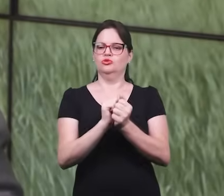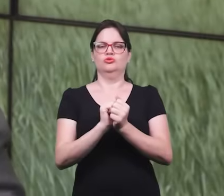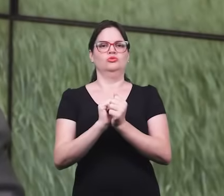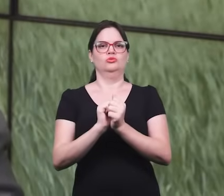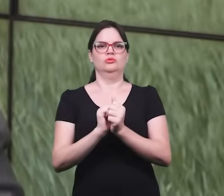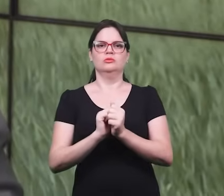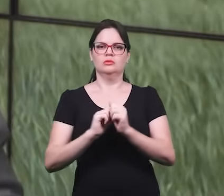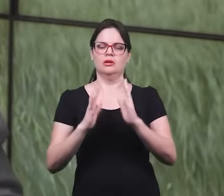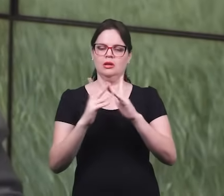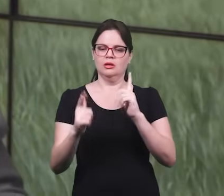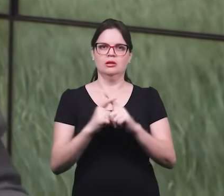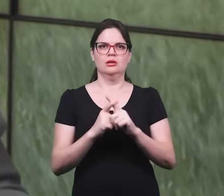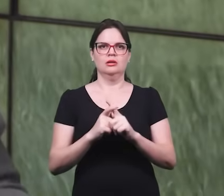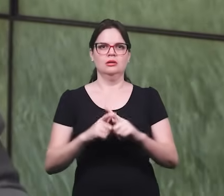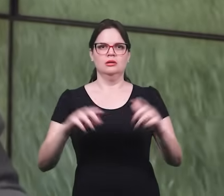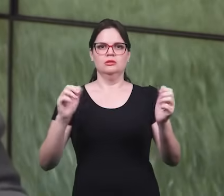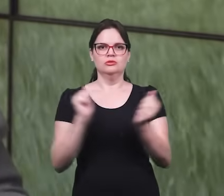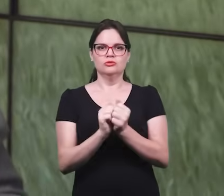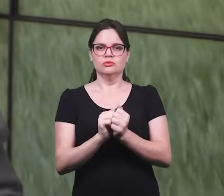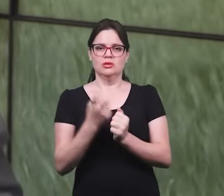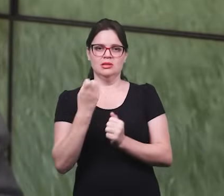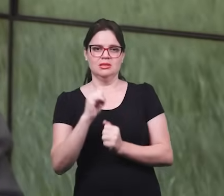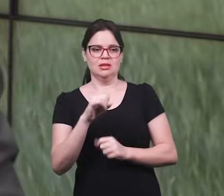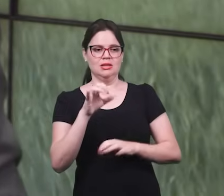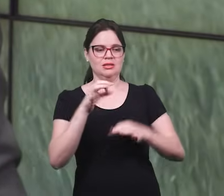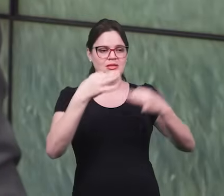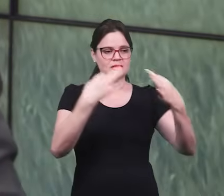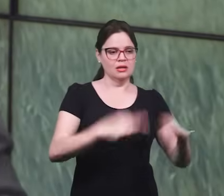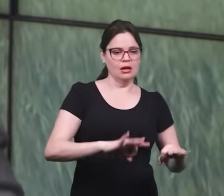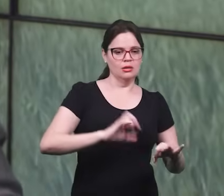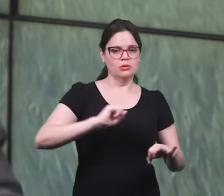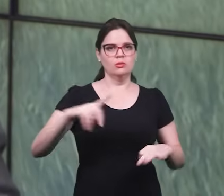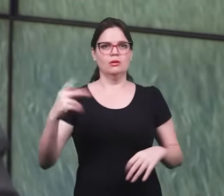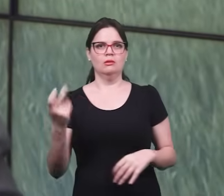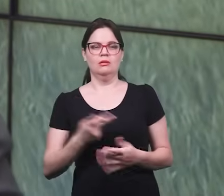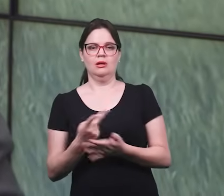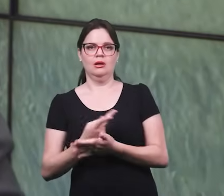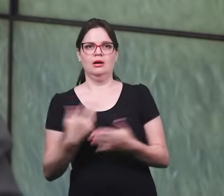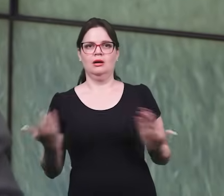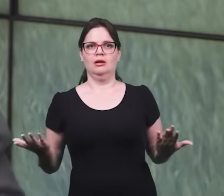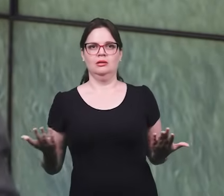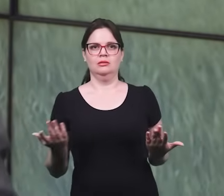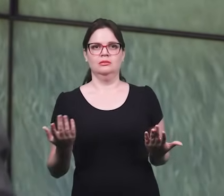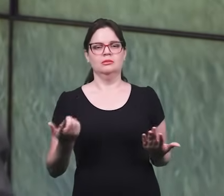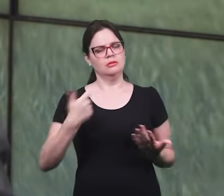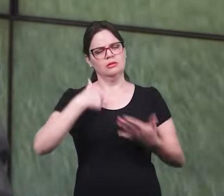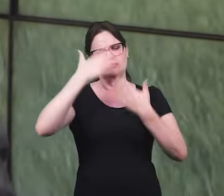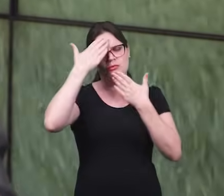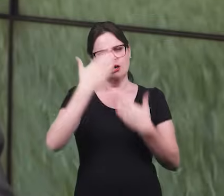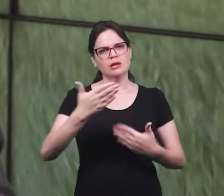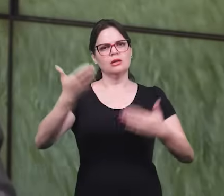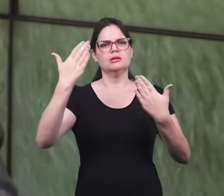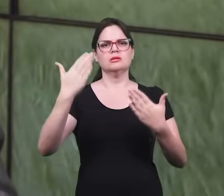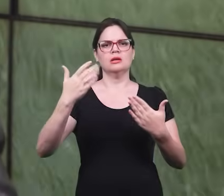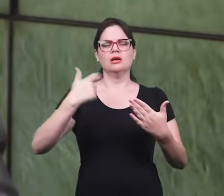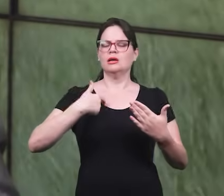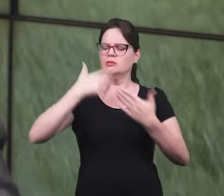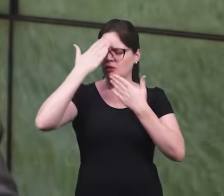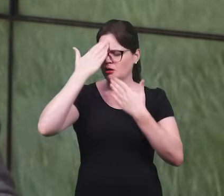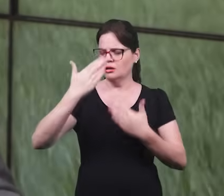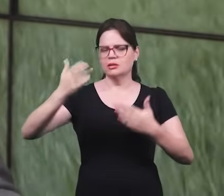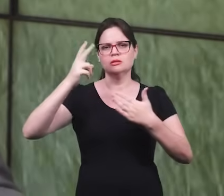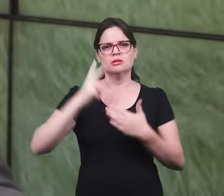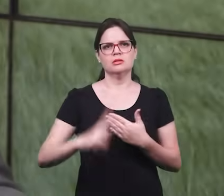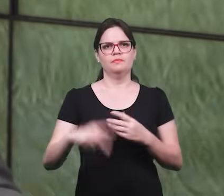e seja justo seja injusto eu vou ao próximo sejao se eu vou expressar por porque